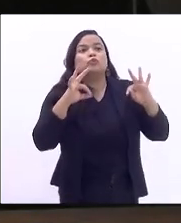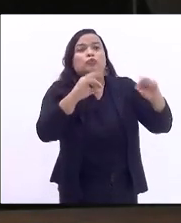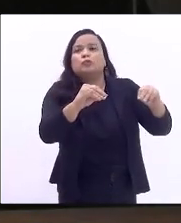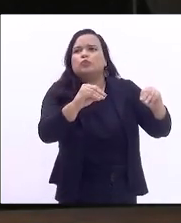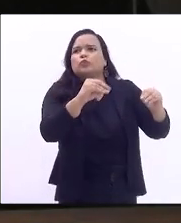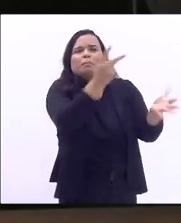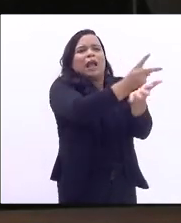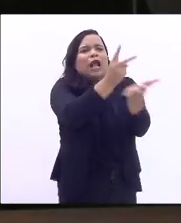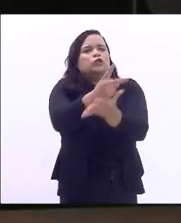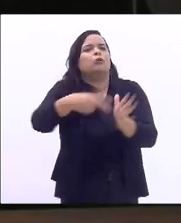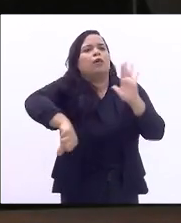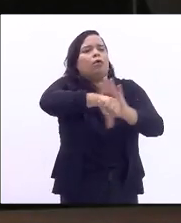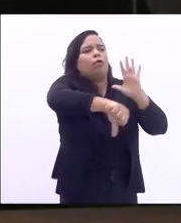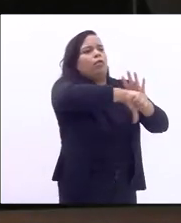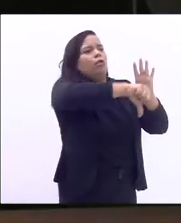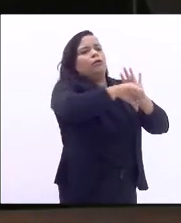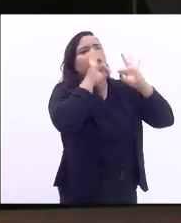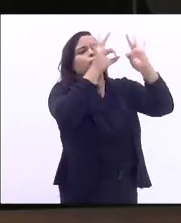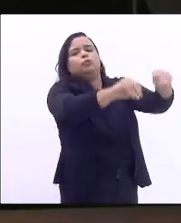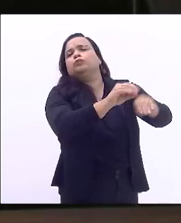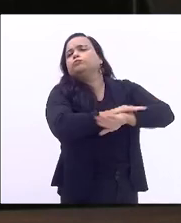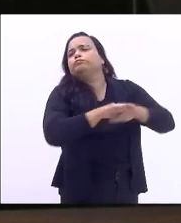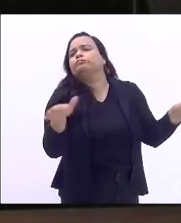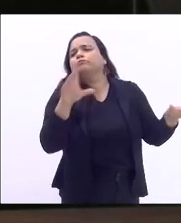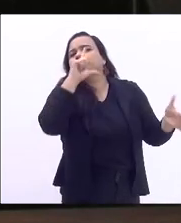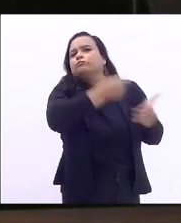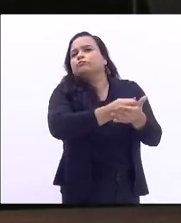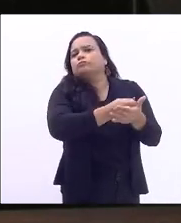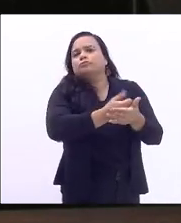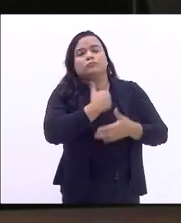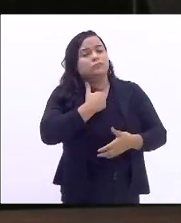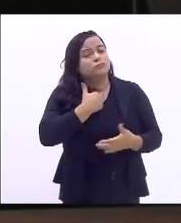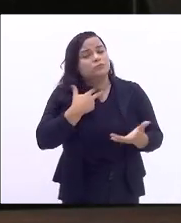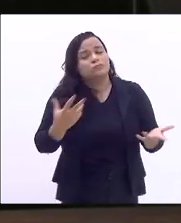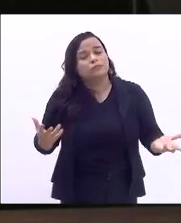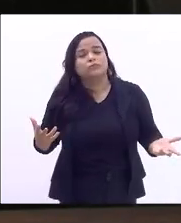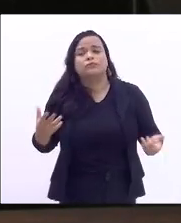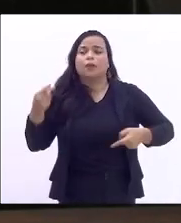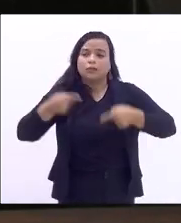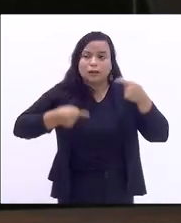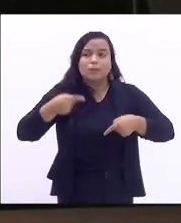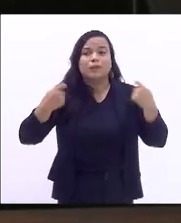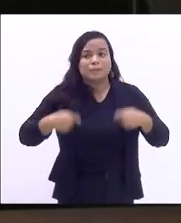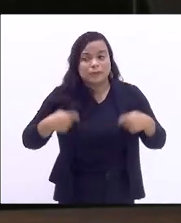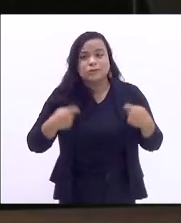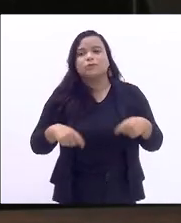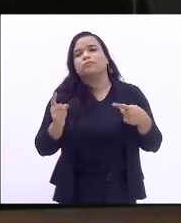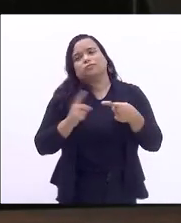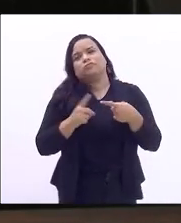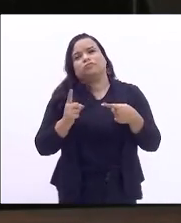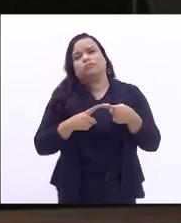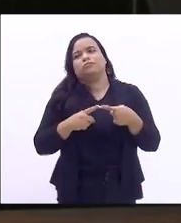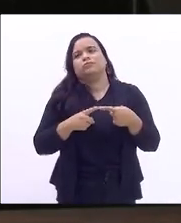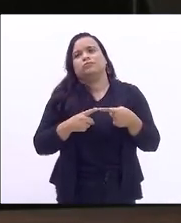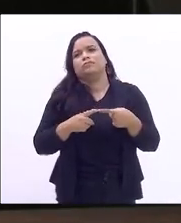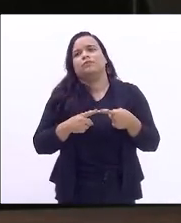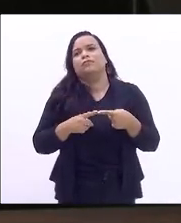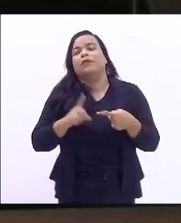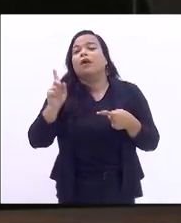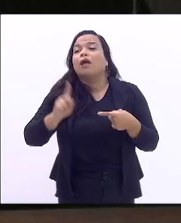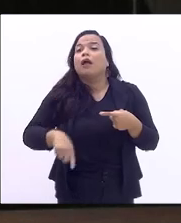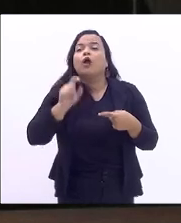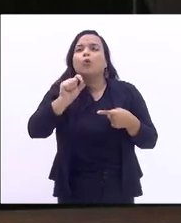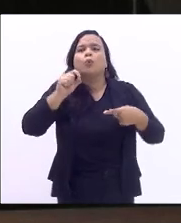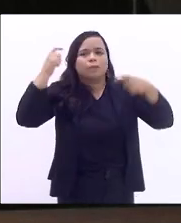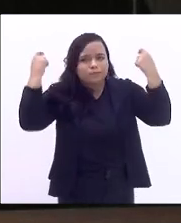universo bom então primeiro. A ser debatido primeiro. A ser discutido é